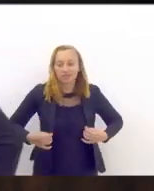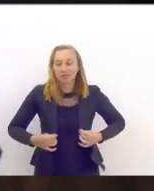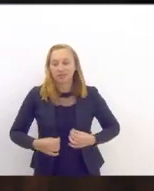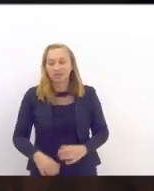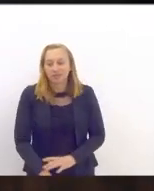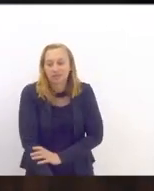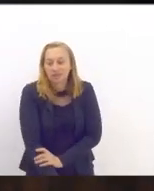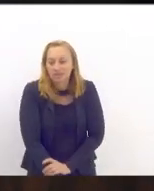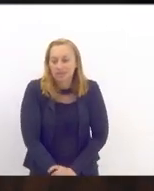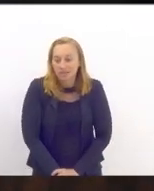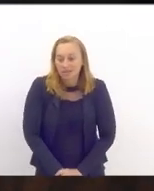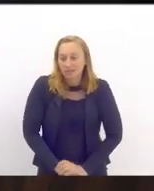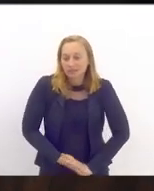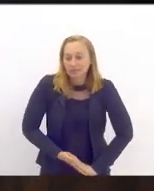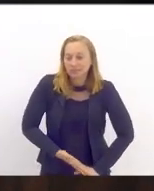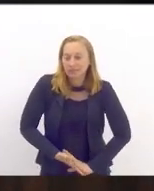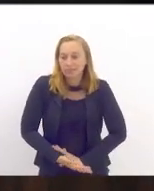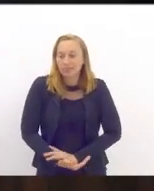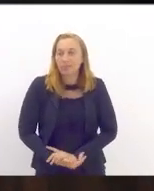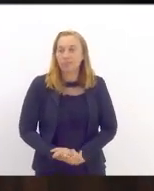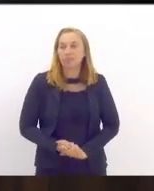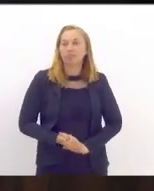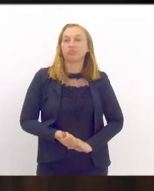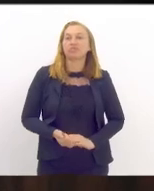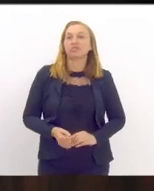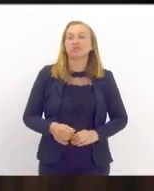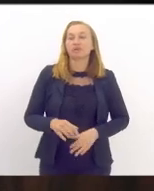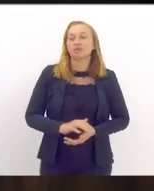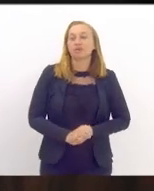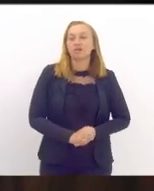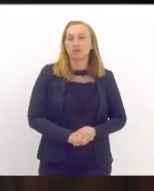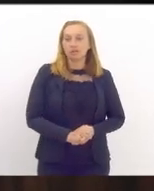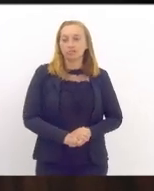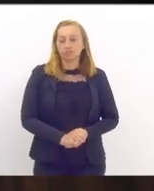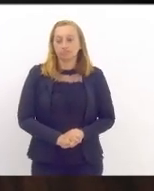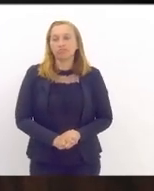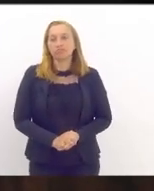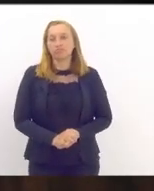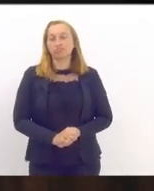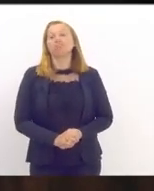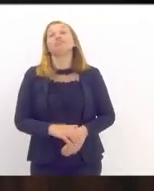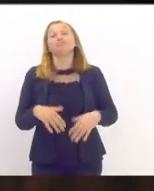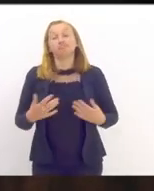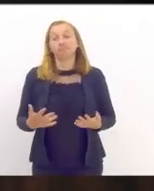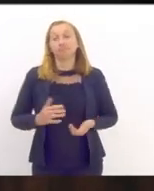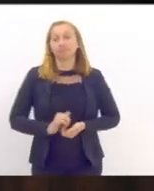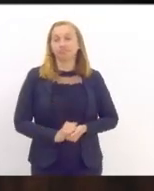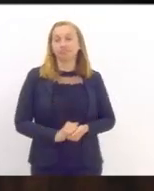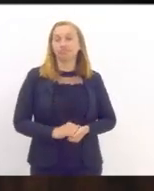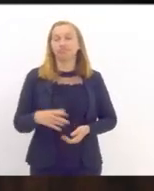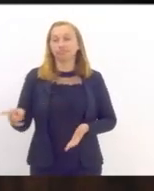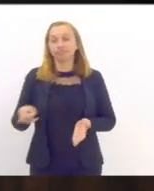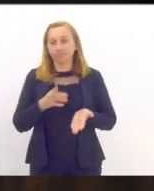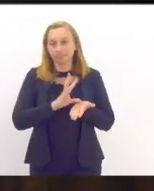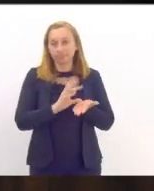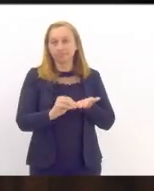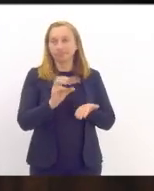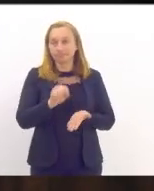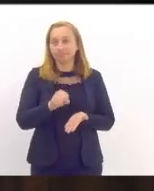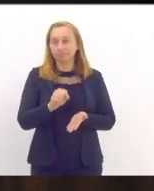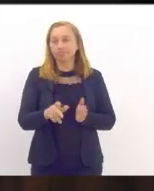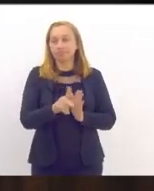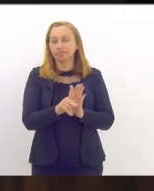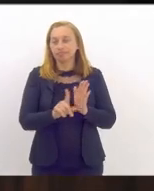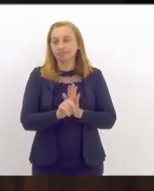da arrecadação de um ano e isso daqui na frente tem consequência então eu trouxe a pauta sim o projeto SMS